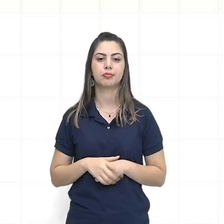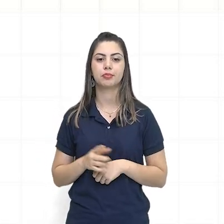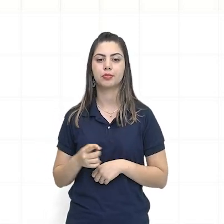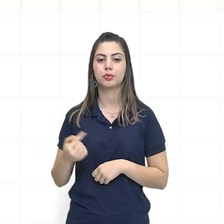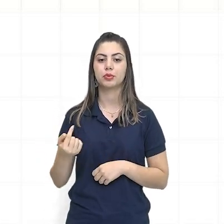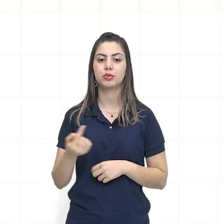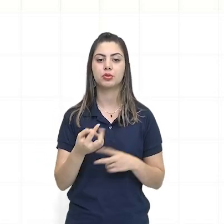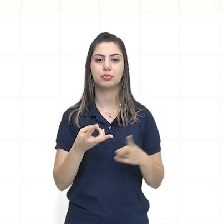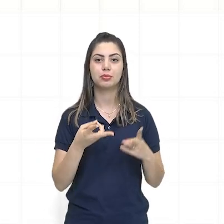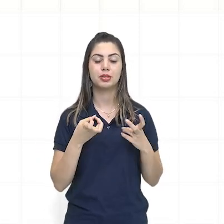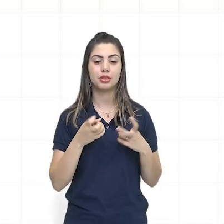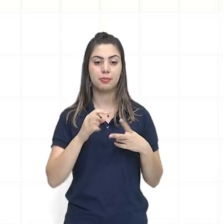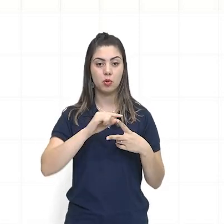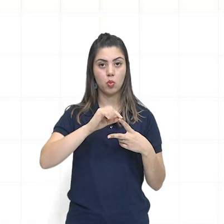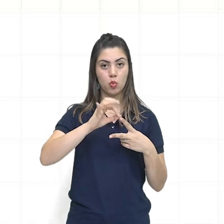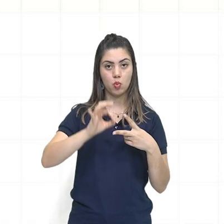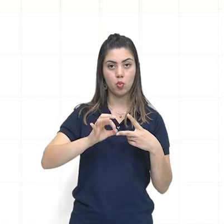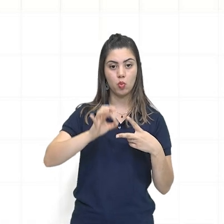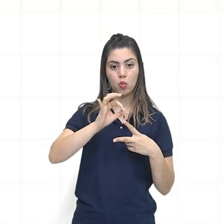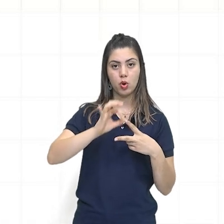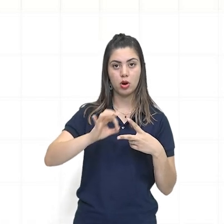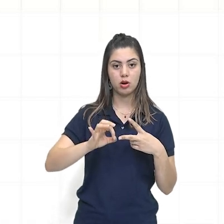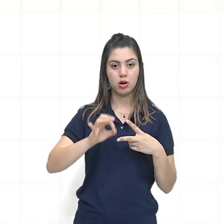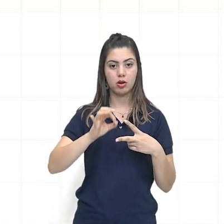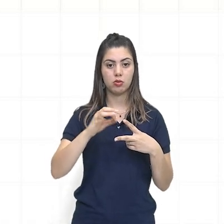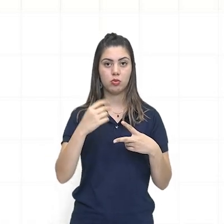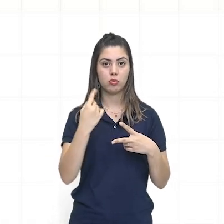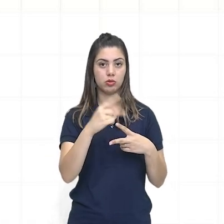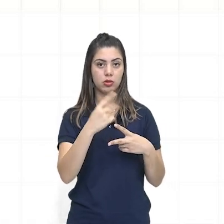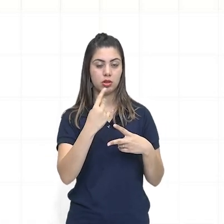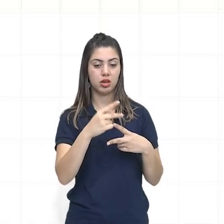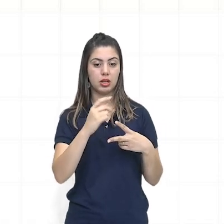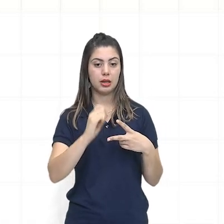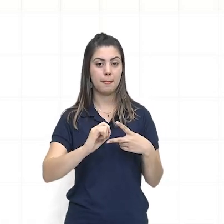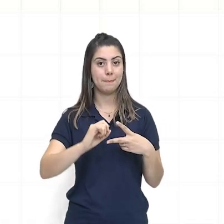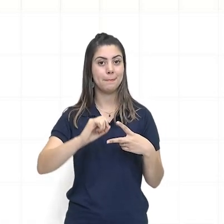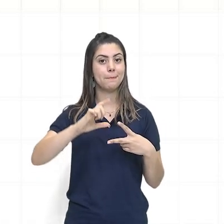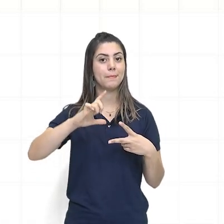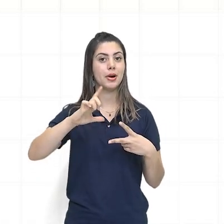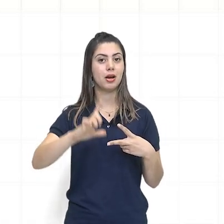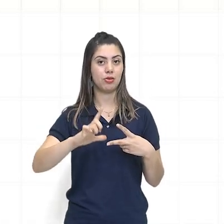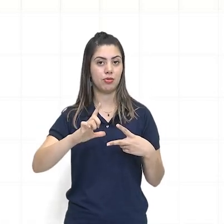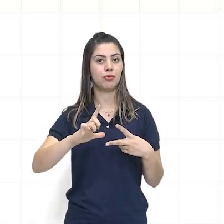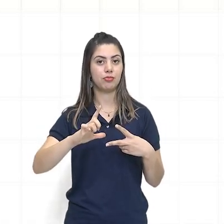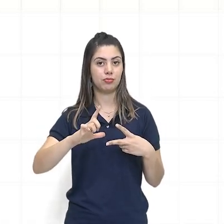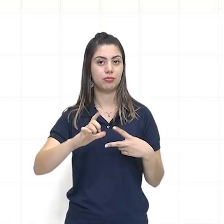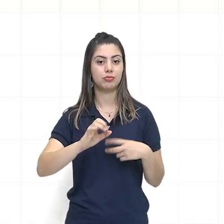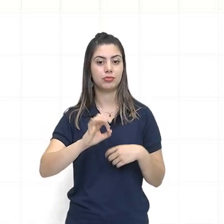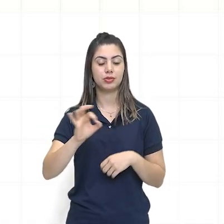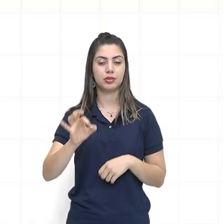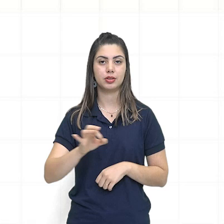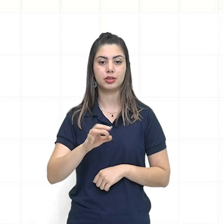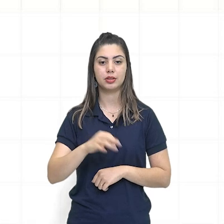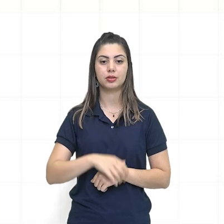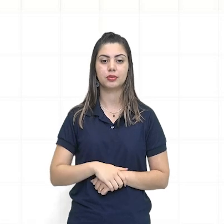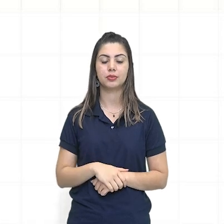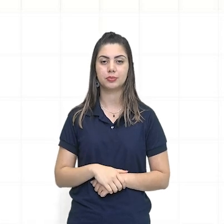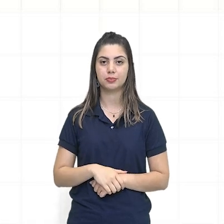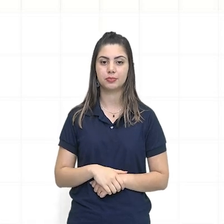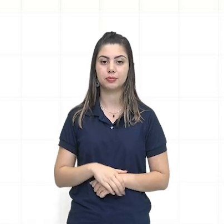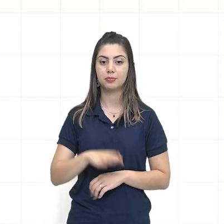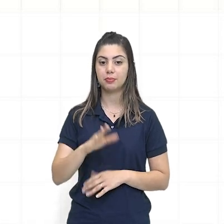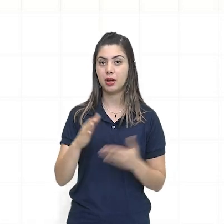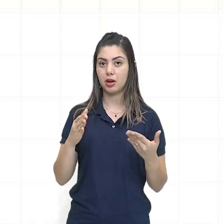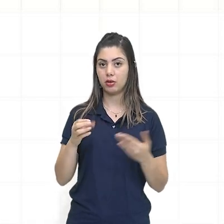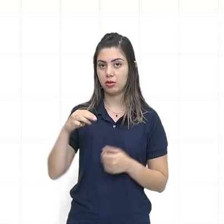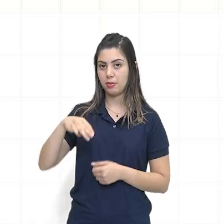consegue ver que o ângulo que ele visualiza a trave é maior. Acompanhem aqui